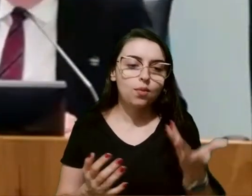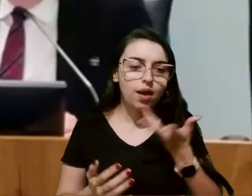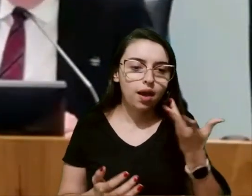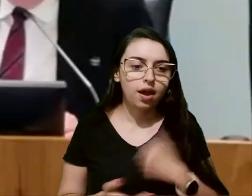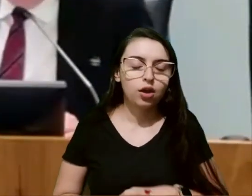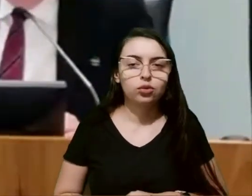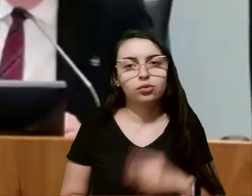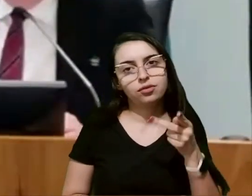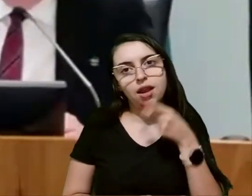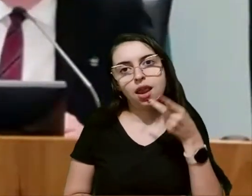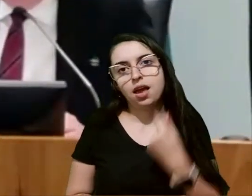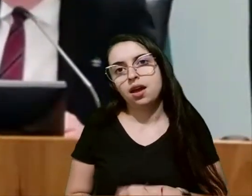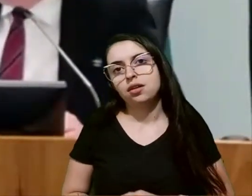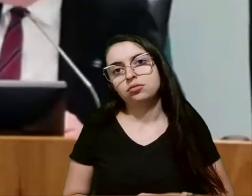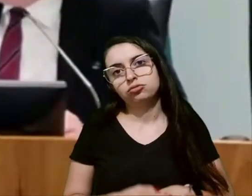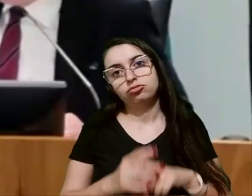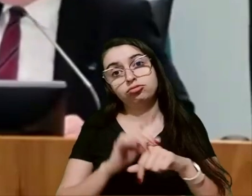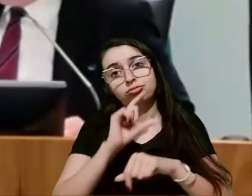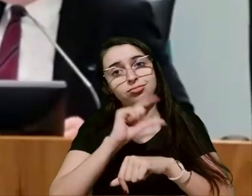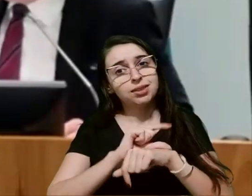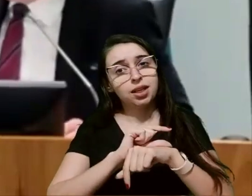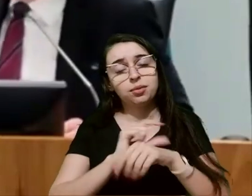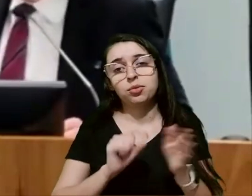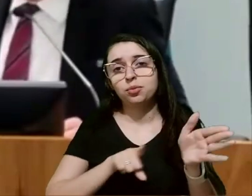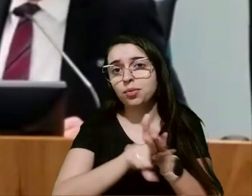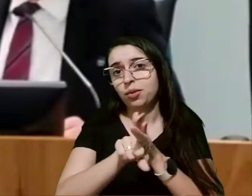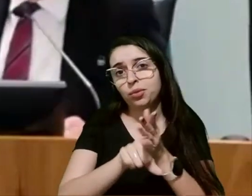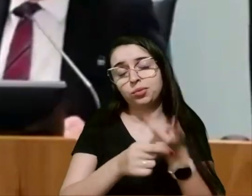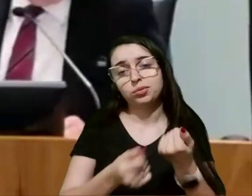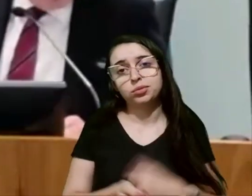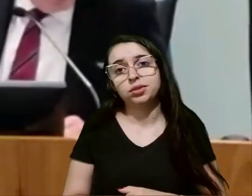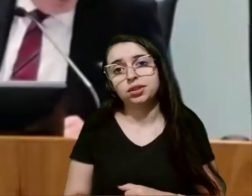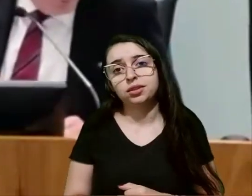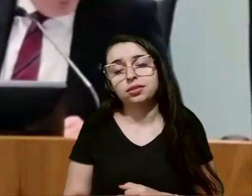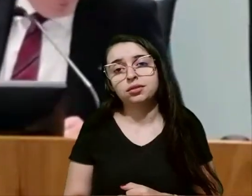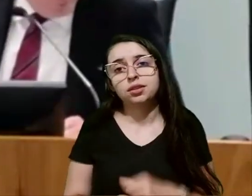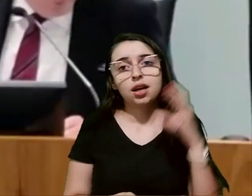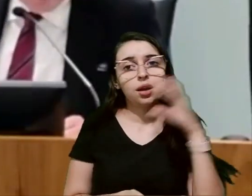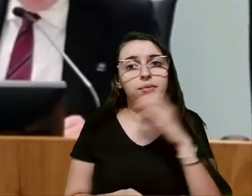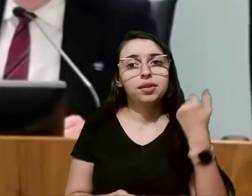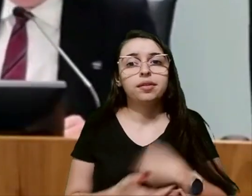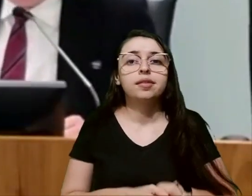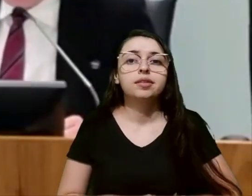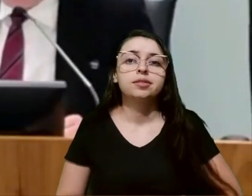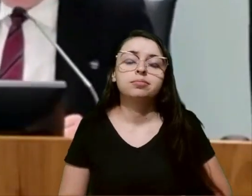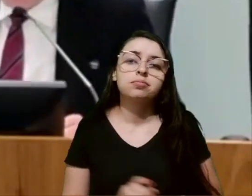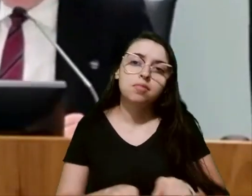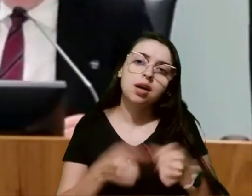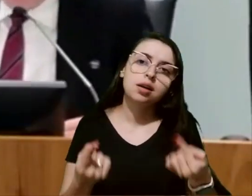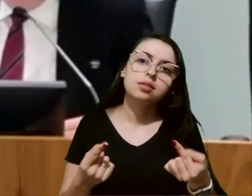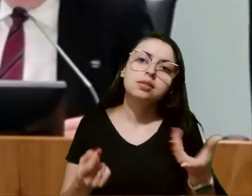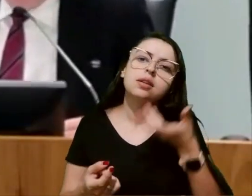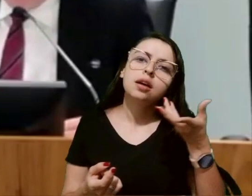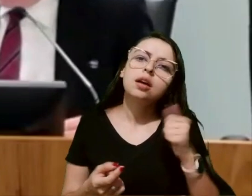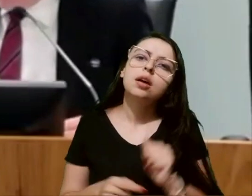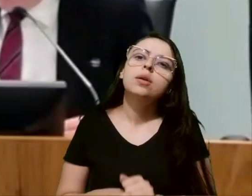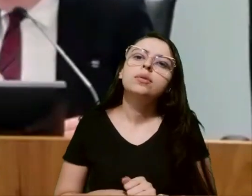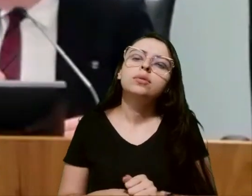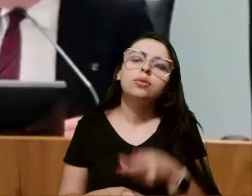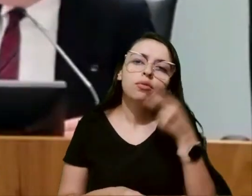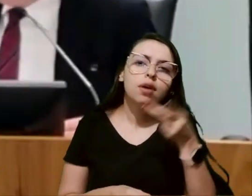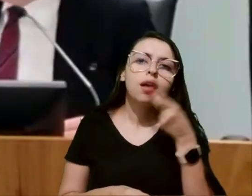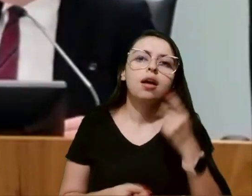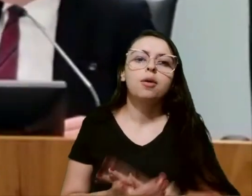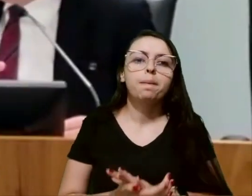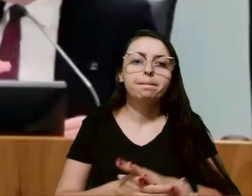quero dizer, nós não vamos ter tempo para mais perguntas pelo adiantado da hora, mas eu quero dizer